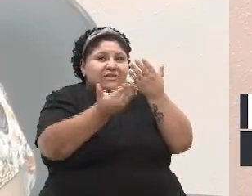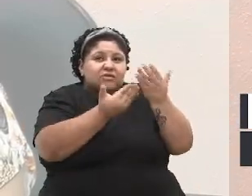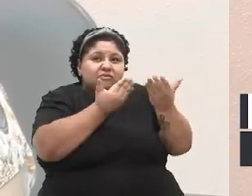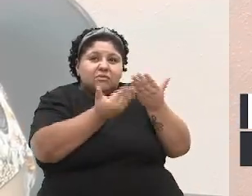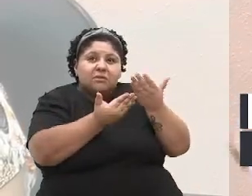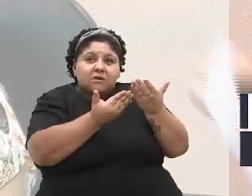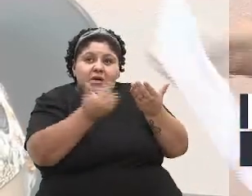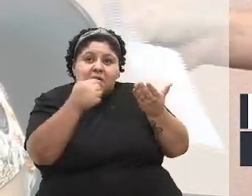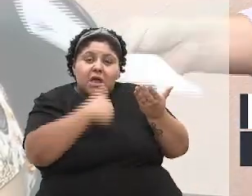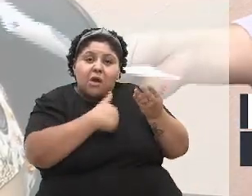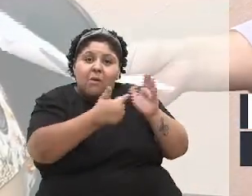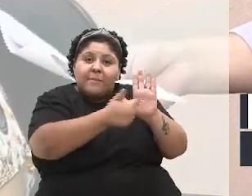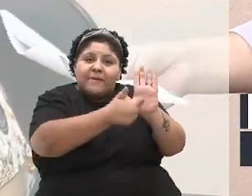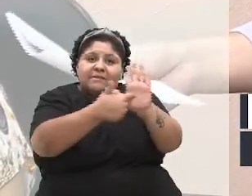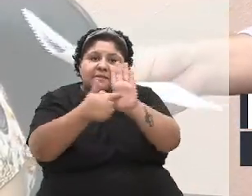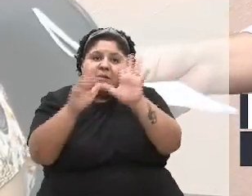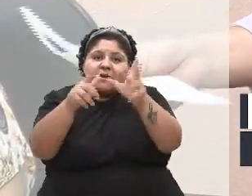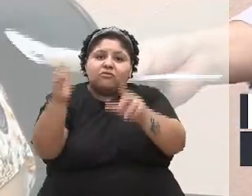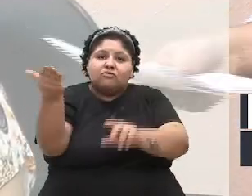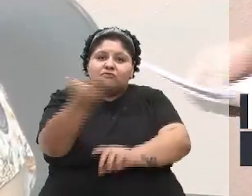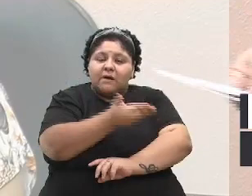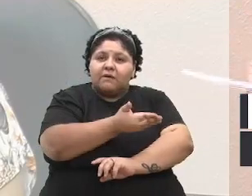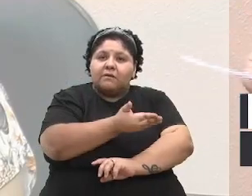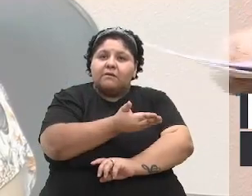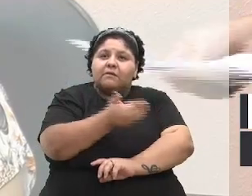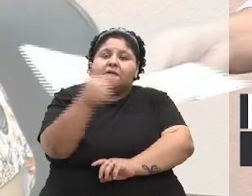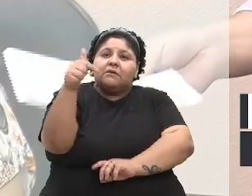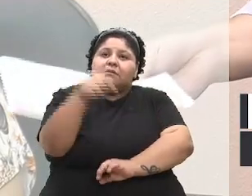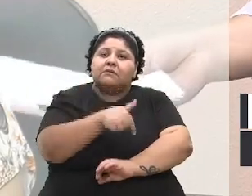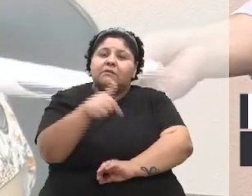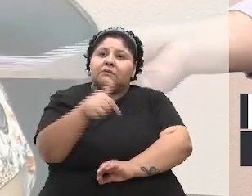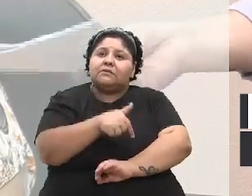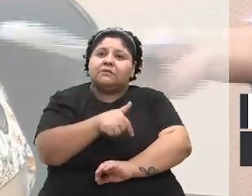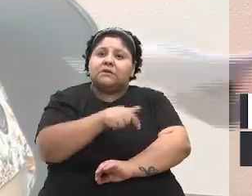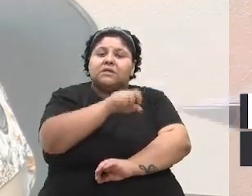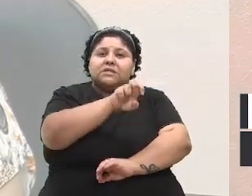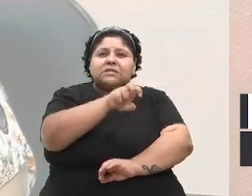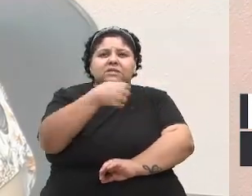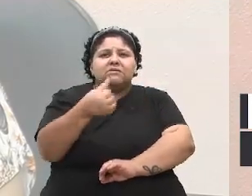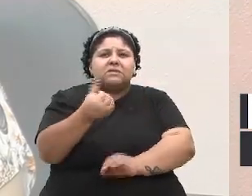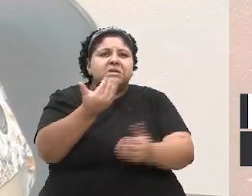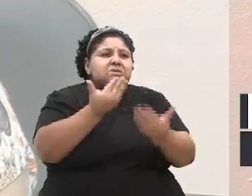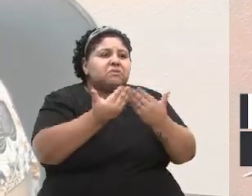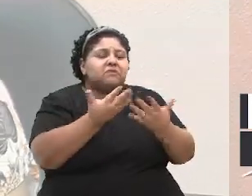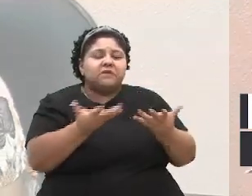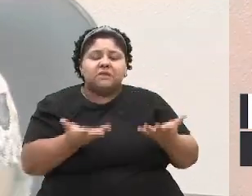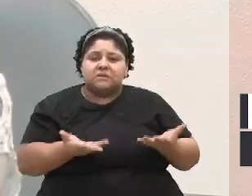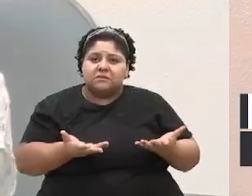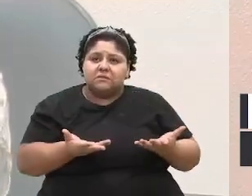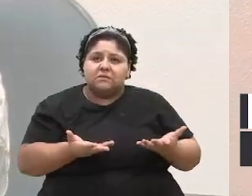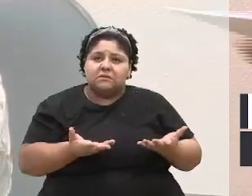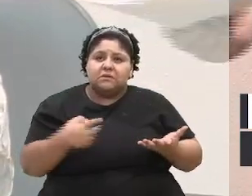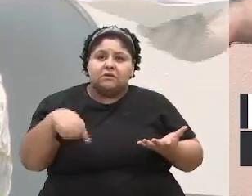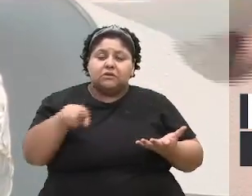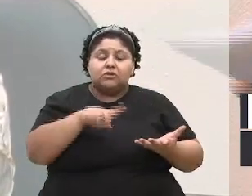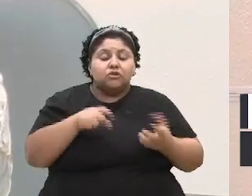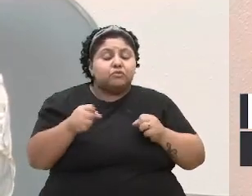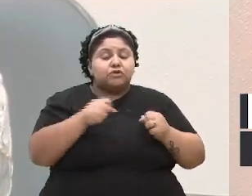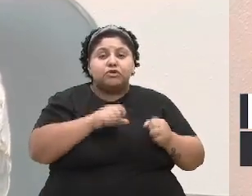eu apresentei aqui para todos vocês. Se tivesse, era 5, 6 dúvidas aqui, que nós podíamos